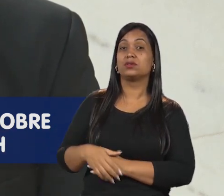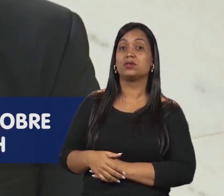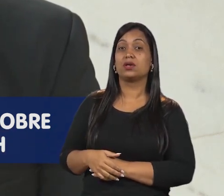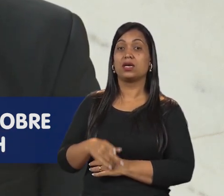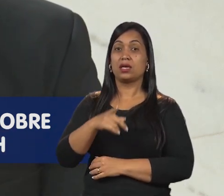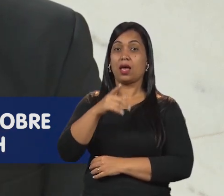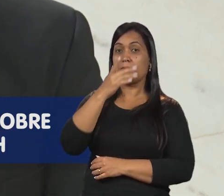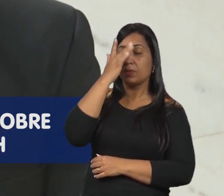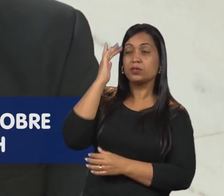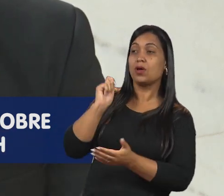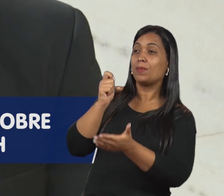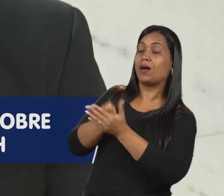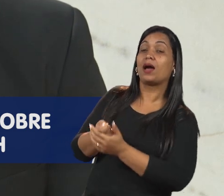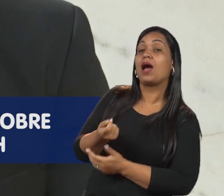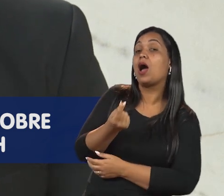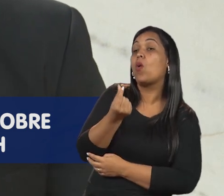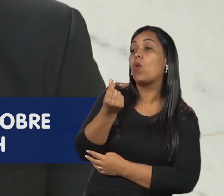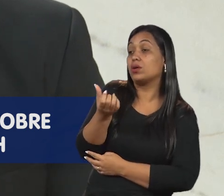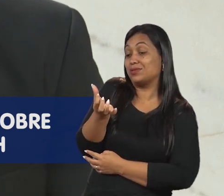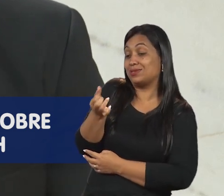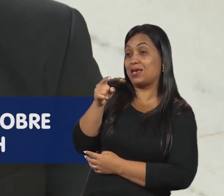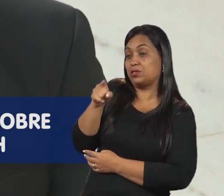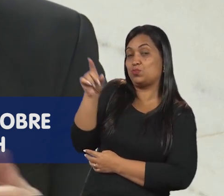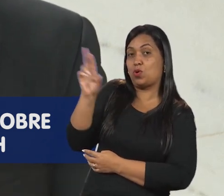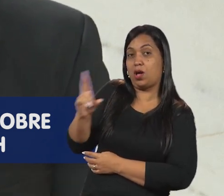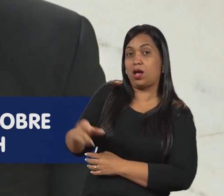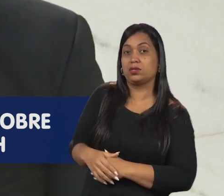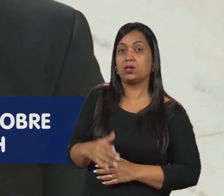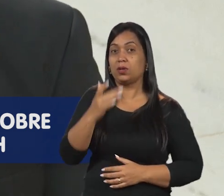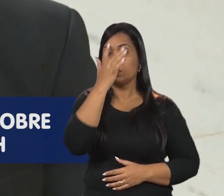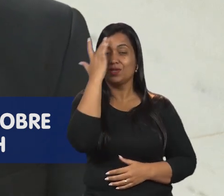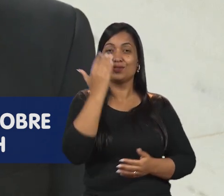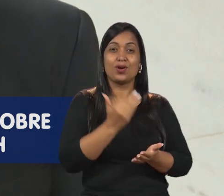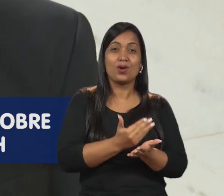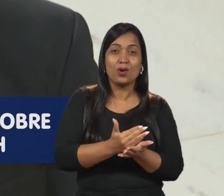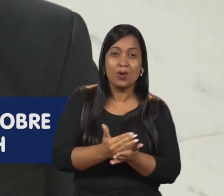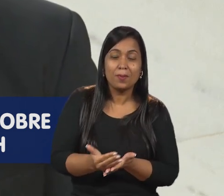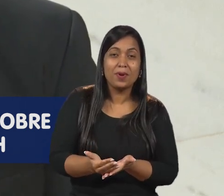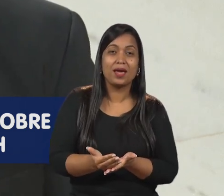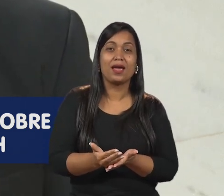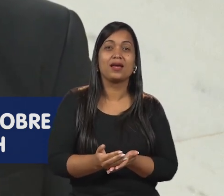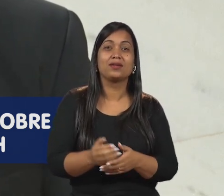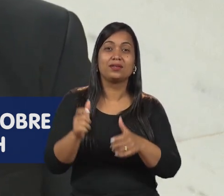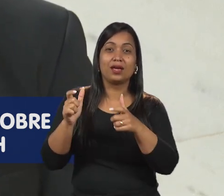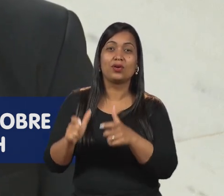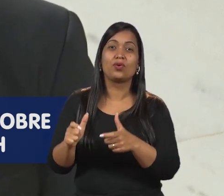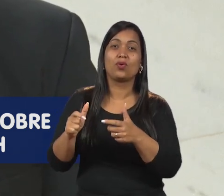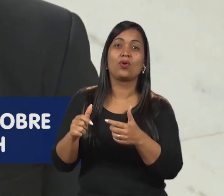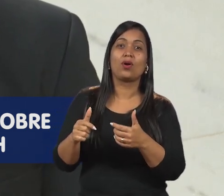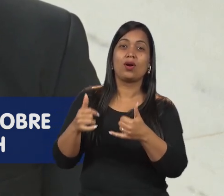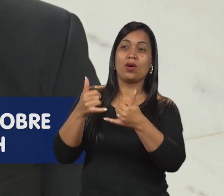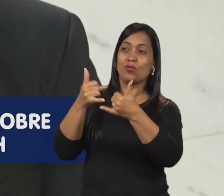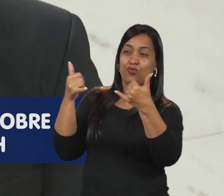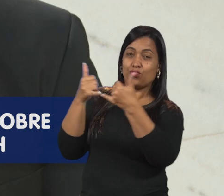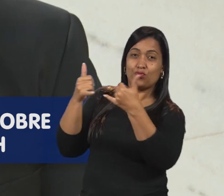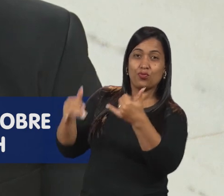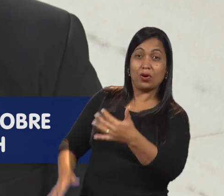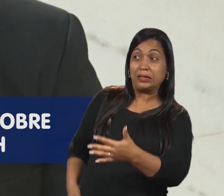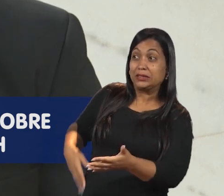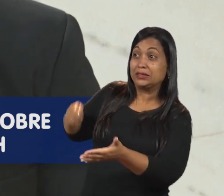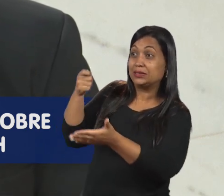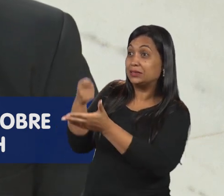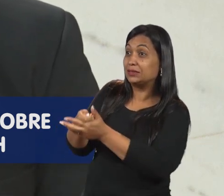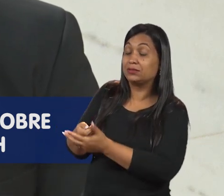mil reais. E a gente pensa, um pequeno empresário que começa ali, que tem um estabelecimento, um custo de 6 mil reais, às vezes vai